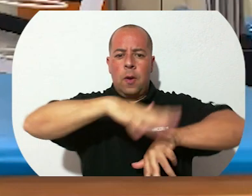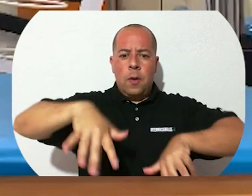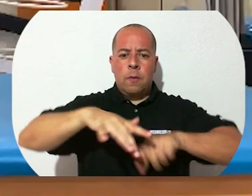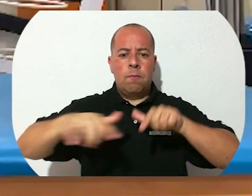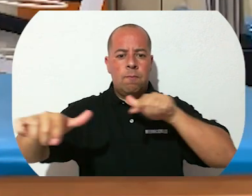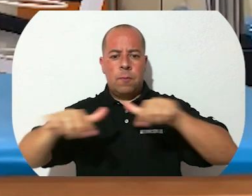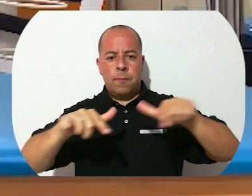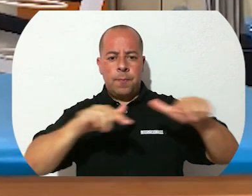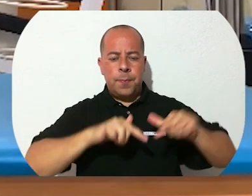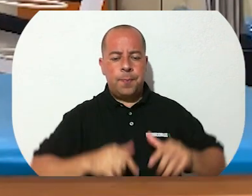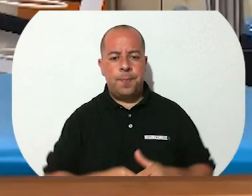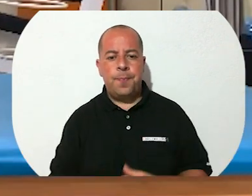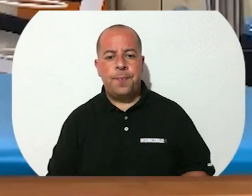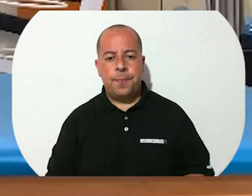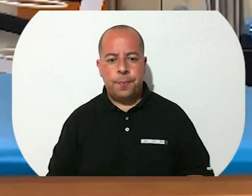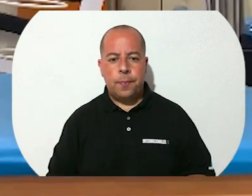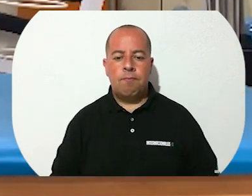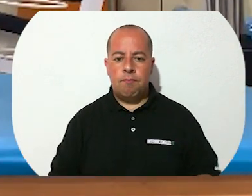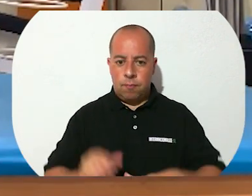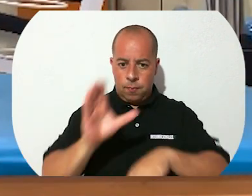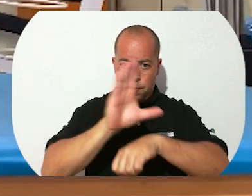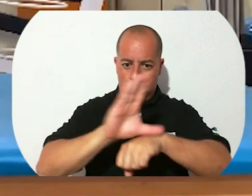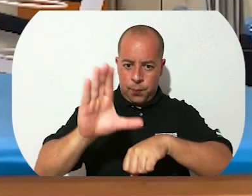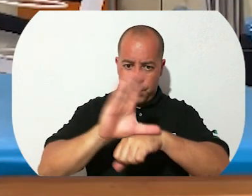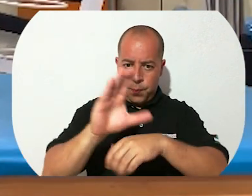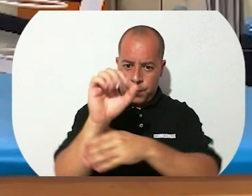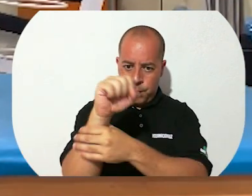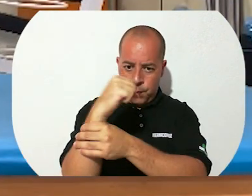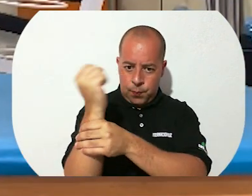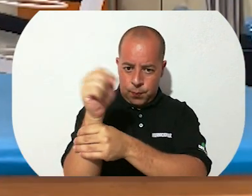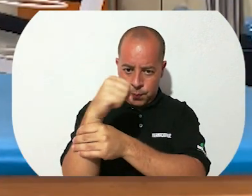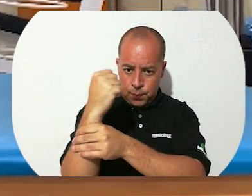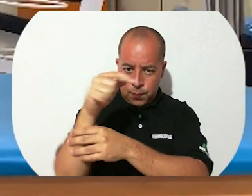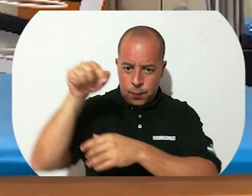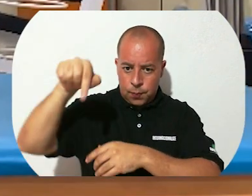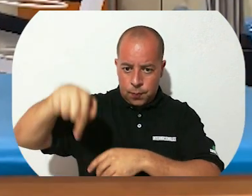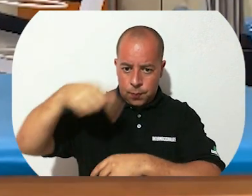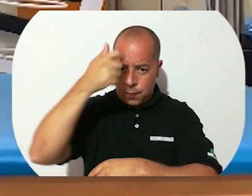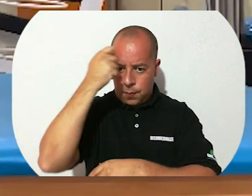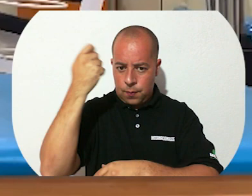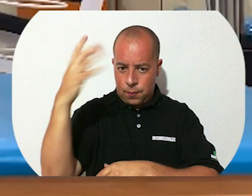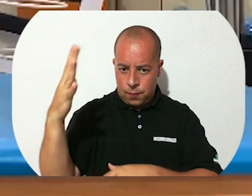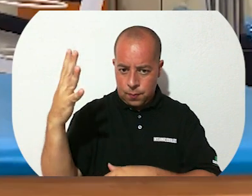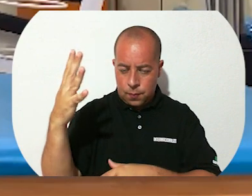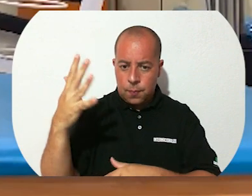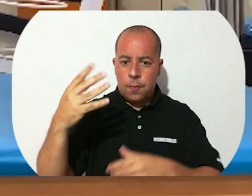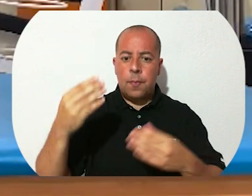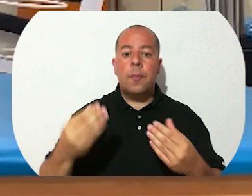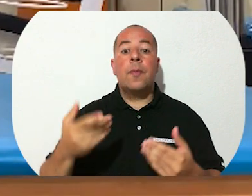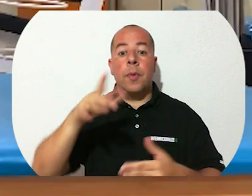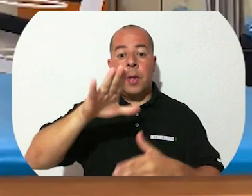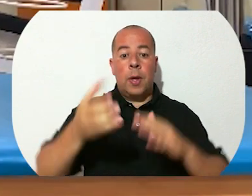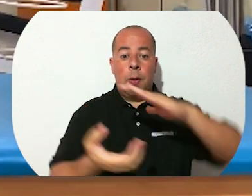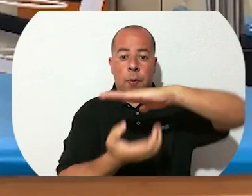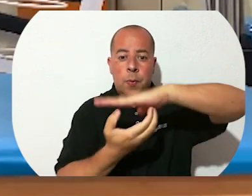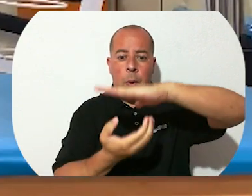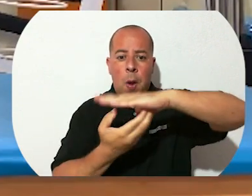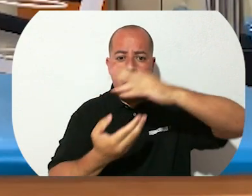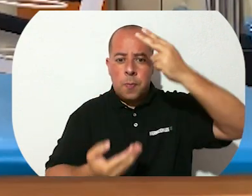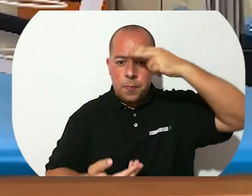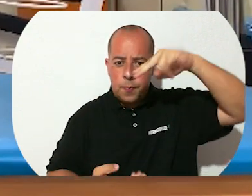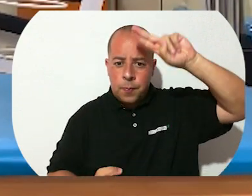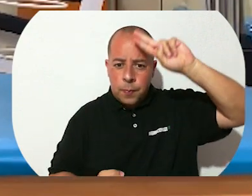diversos outros ambientes de trabalho. O curso de fisioterapia da Universidade Federal do Pampa